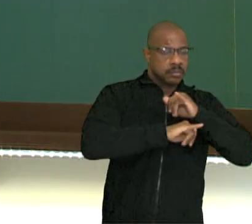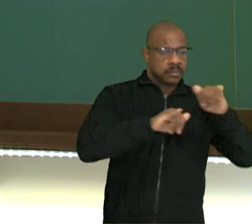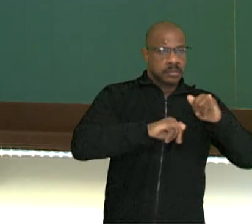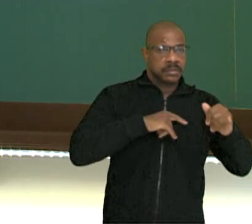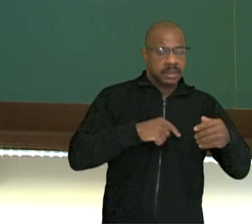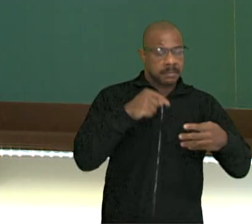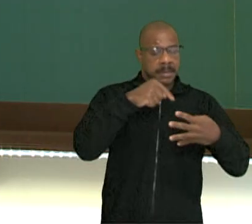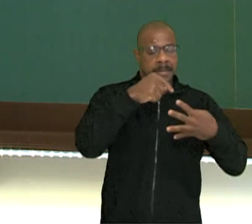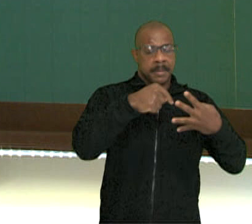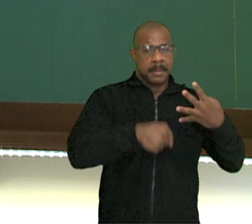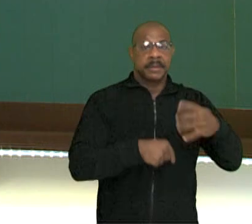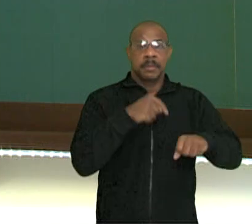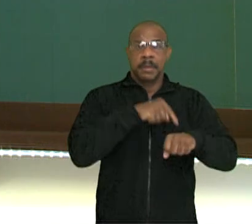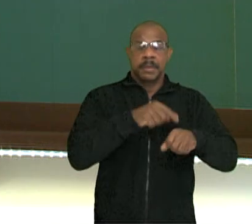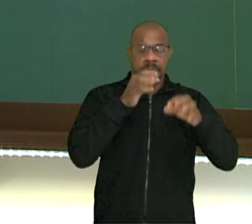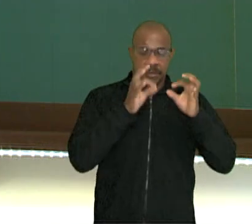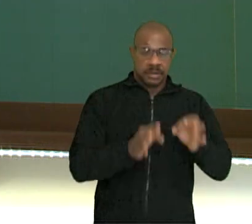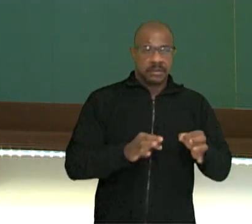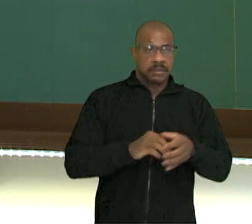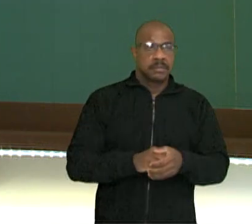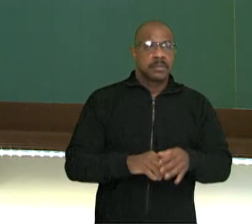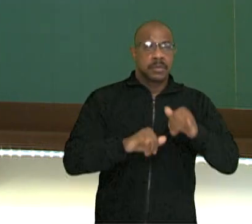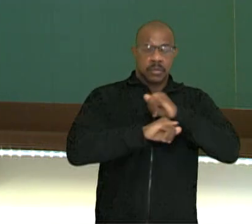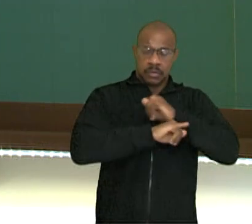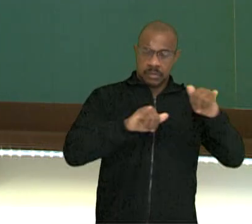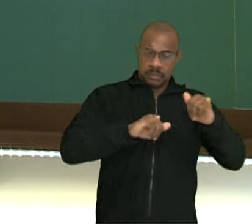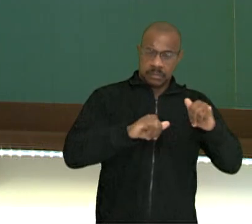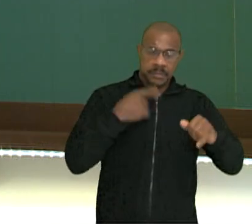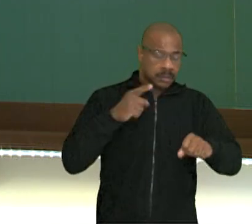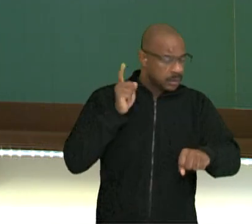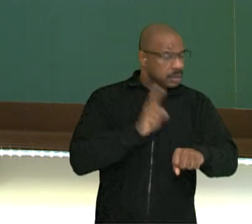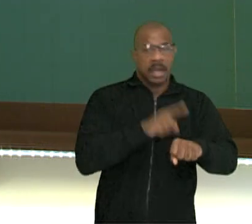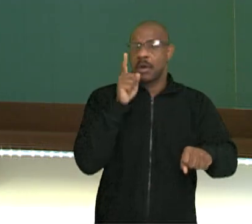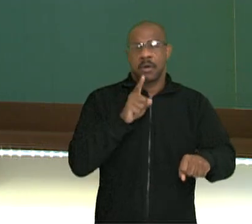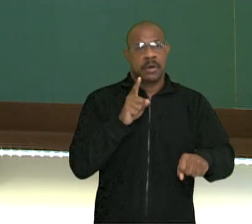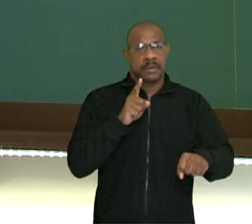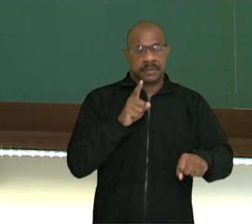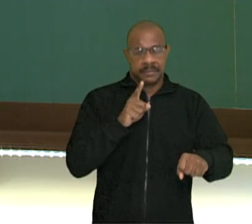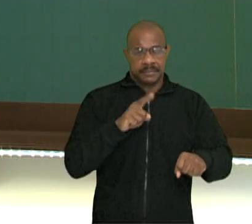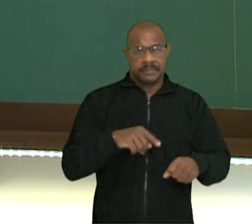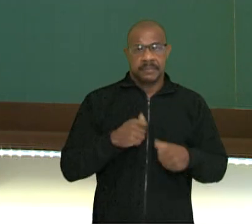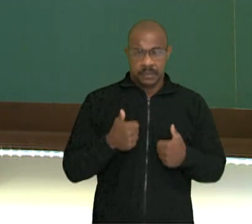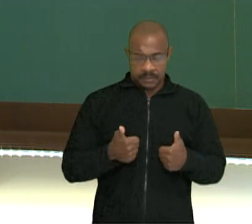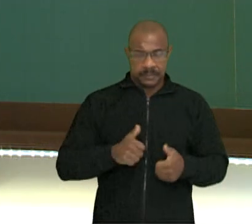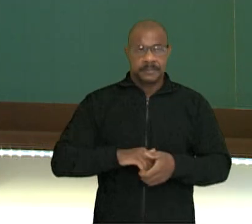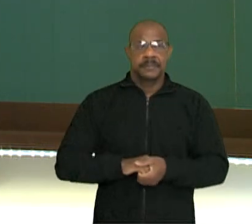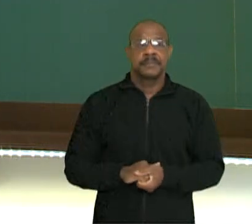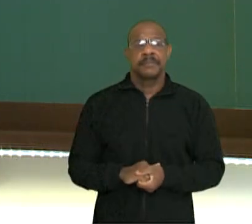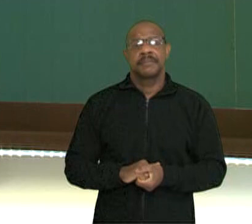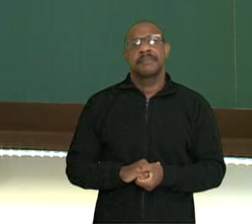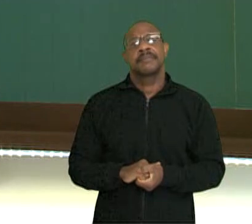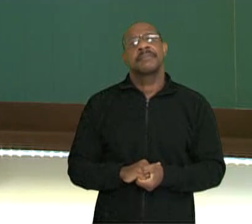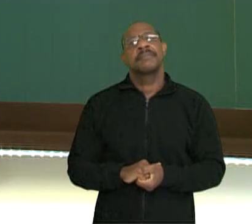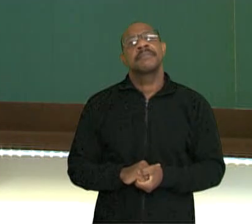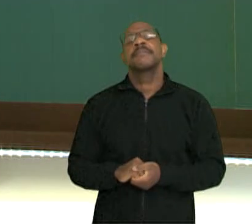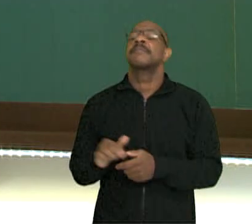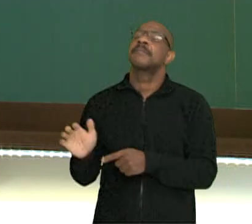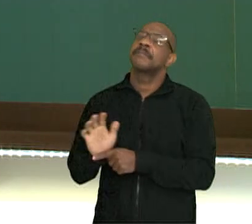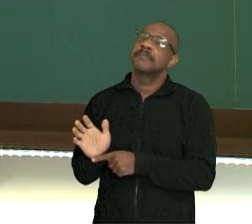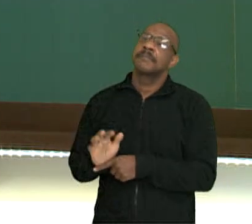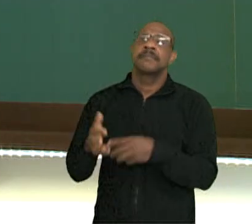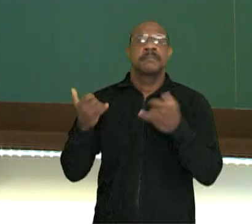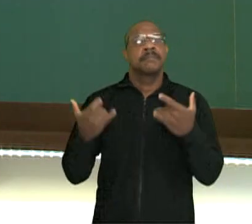o momento certo. Então, notícia tem que ser na hora, não pode ser velha, ok? Nesse